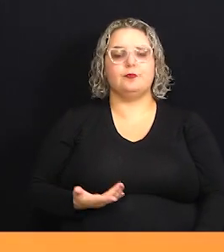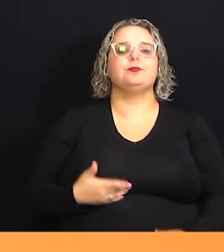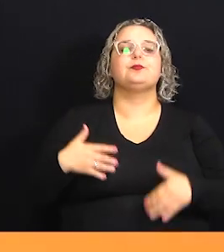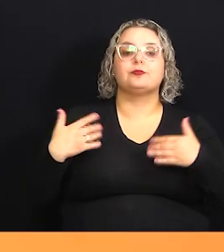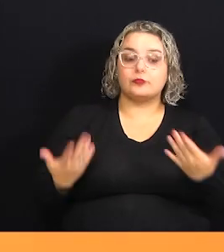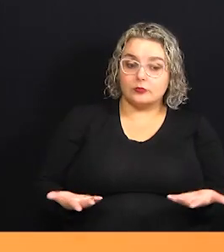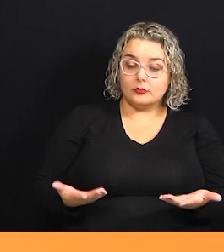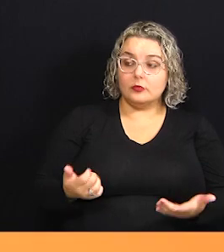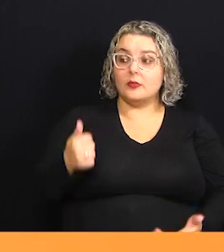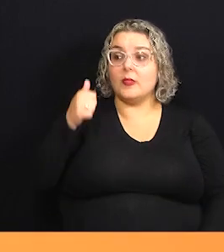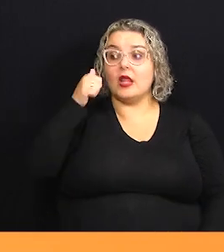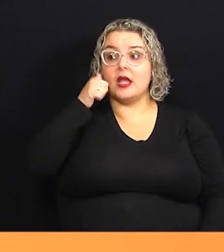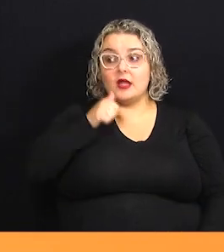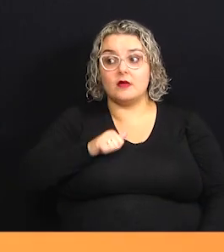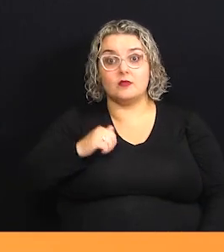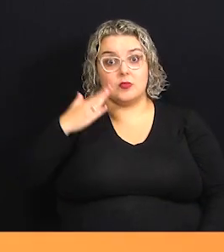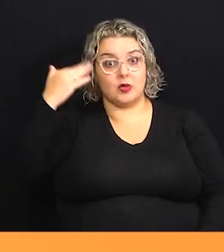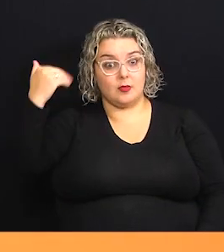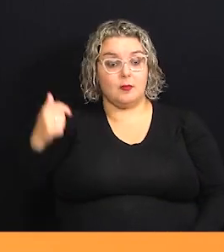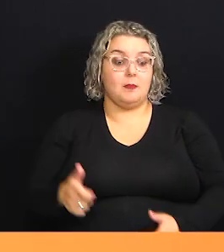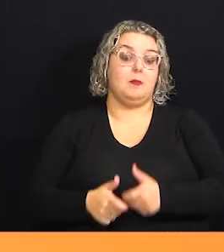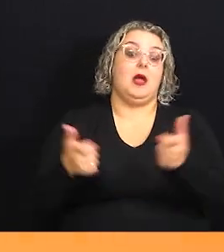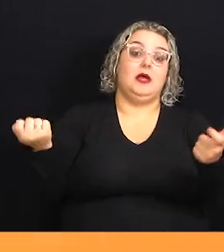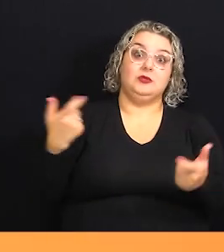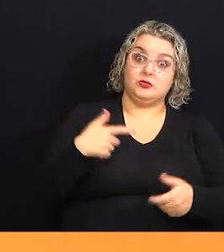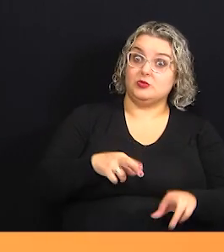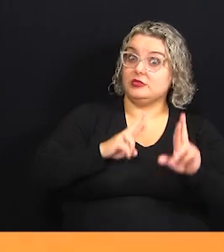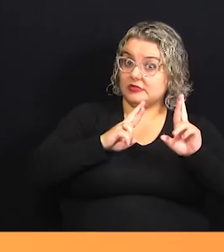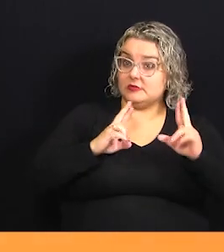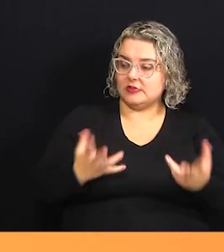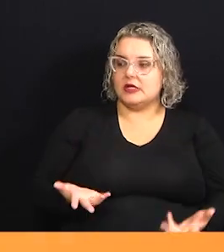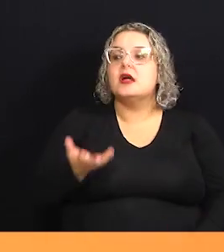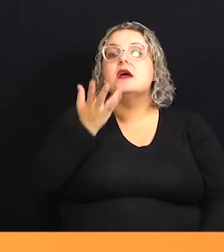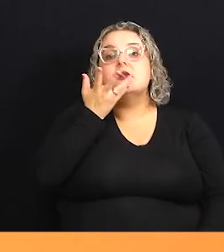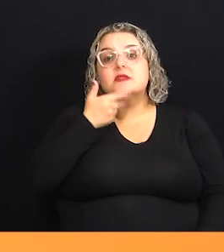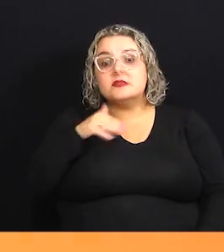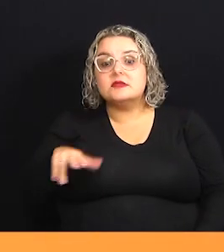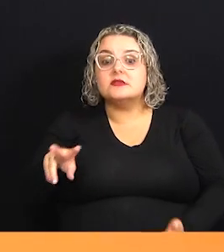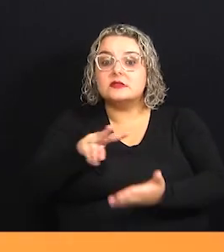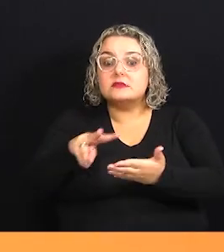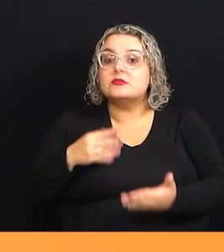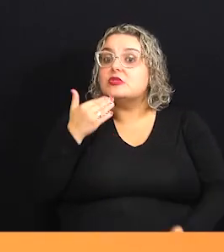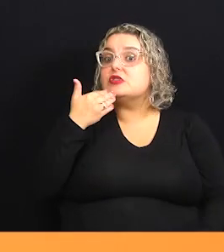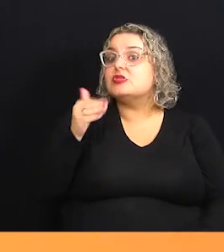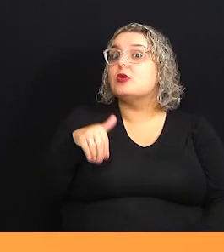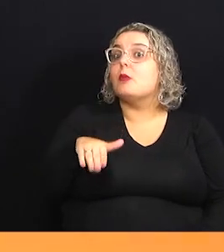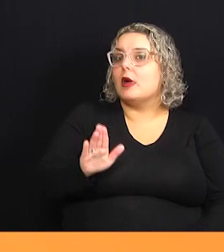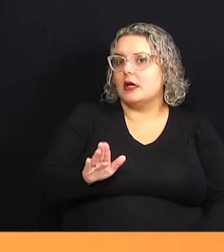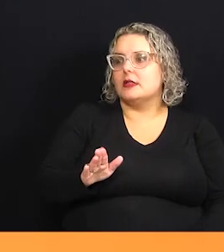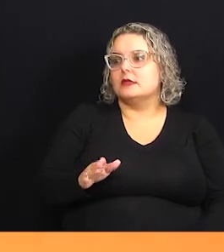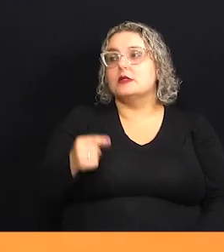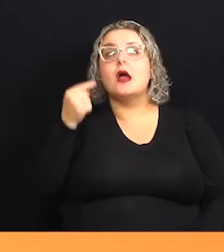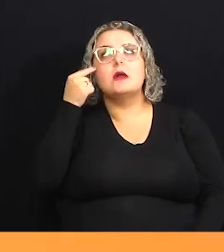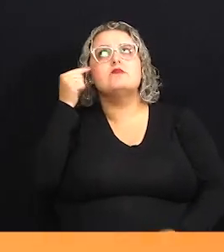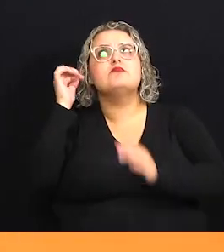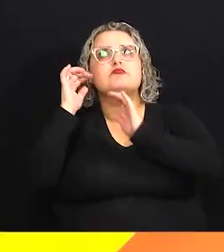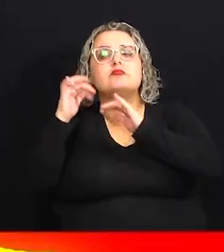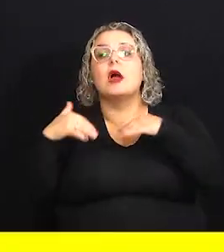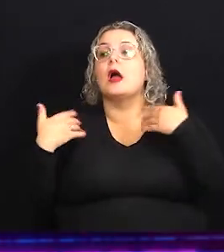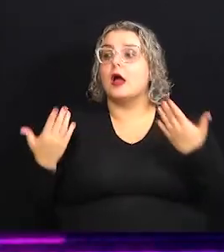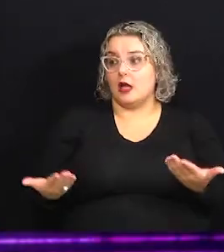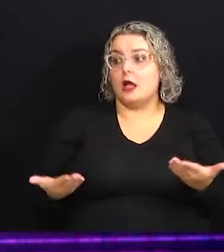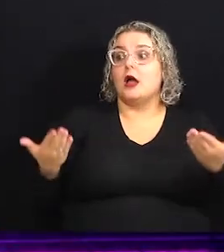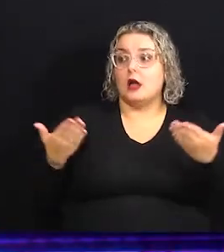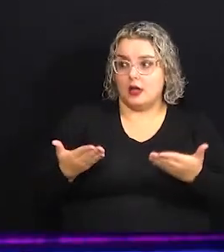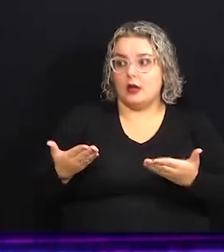ela fez um sucesso maior do que eu esperava, as crianças leitoras pediam mais. E foi assim que eu pensei, bom, agora